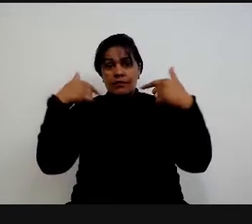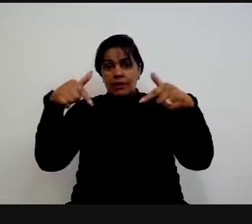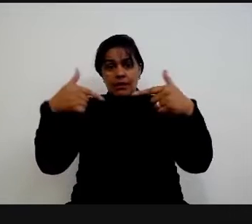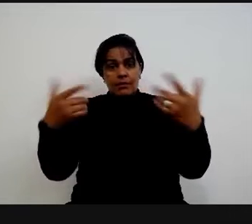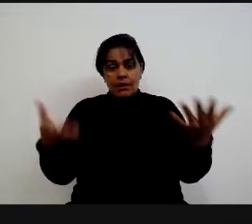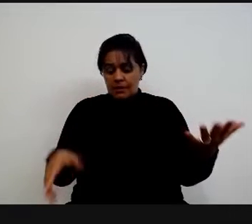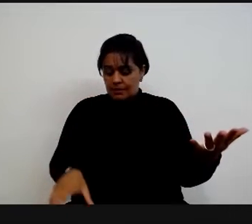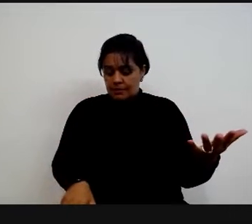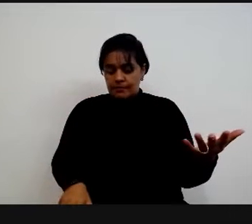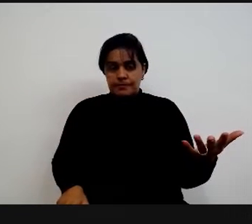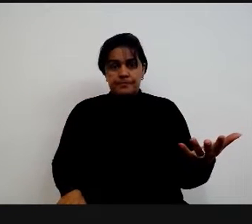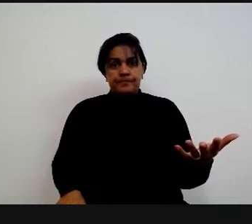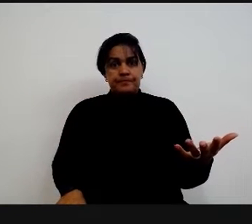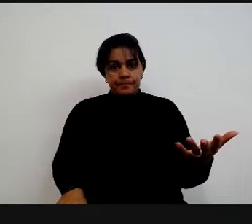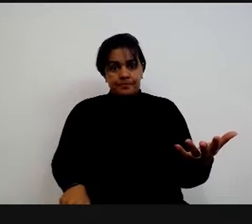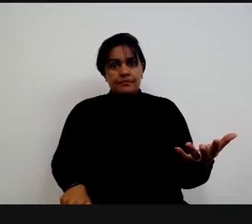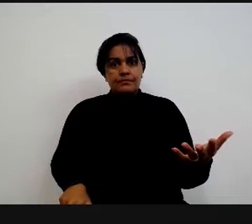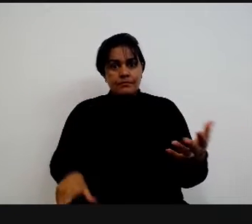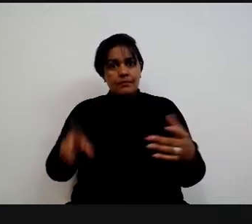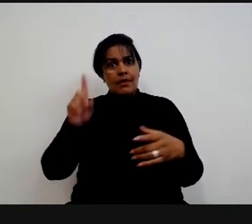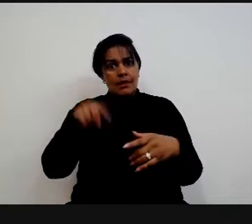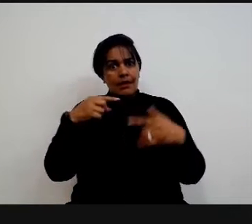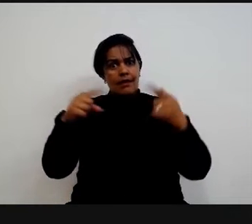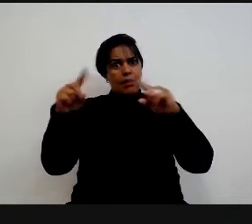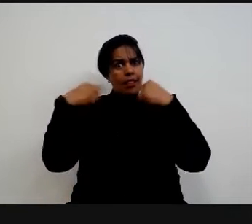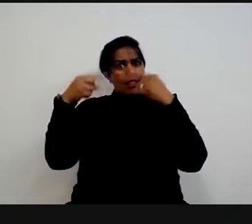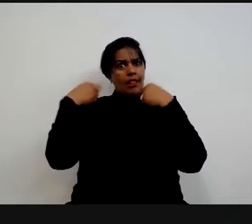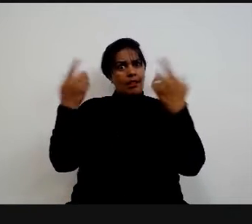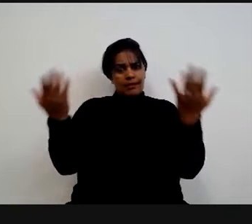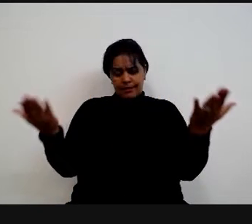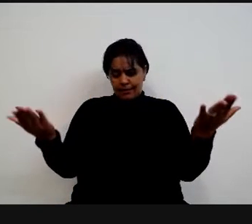O microlearning já naquela época.